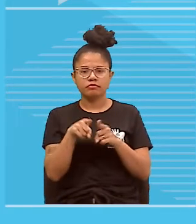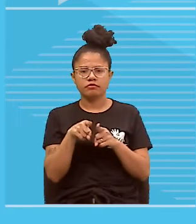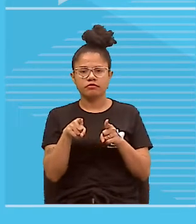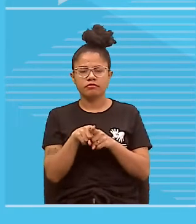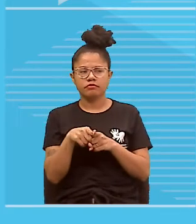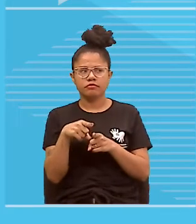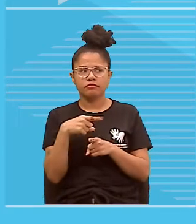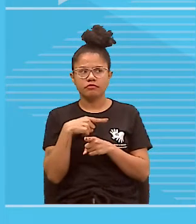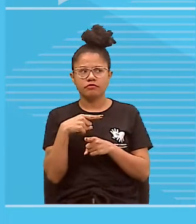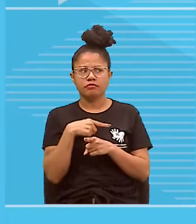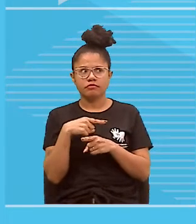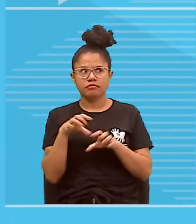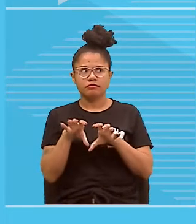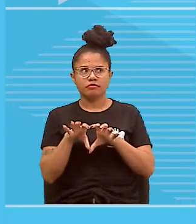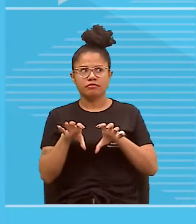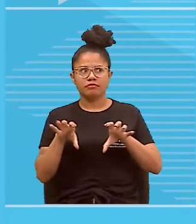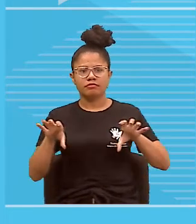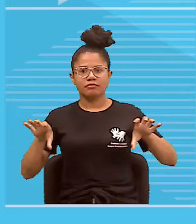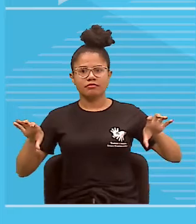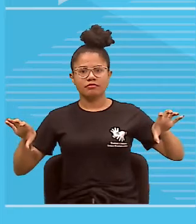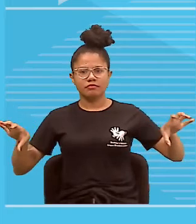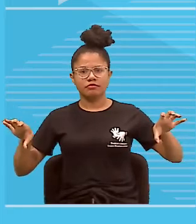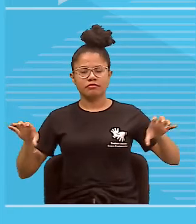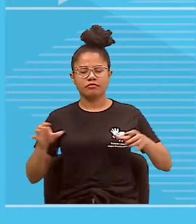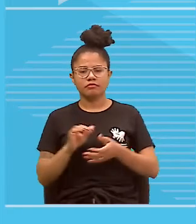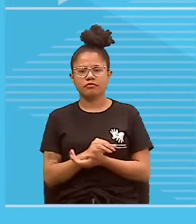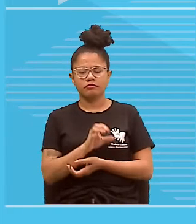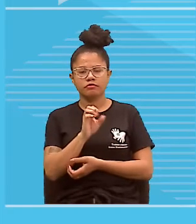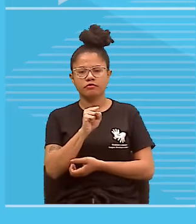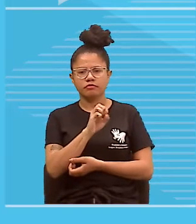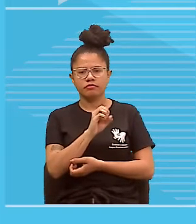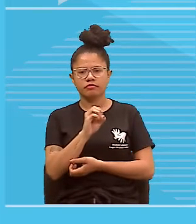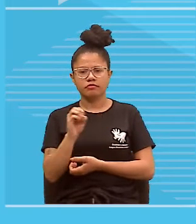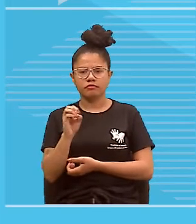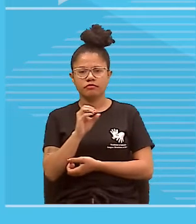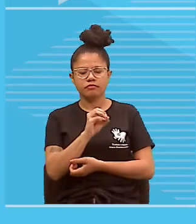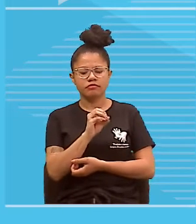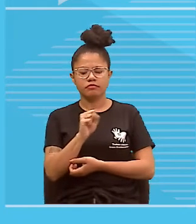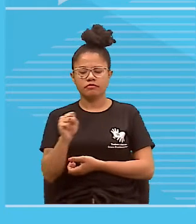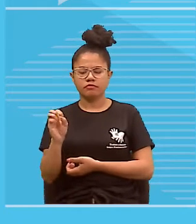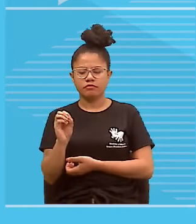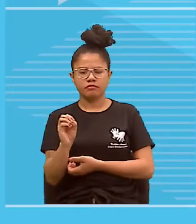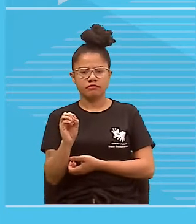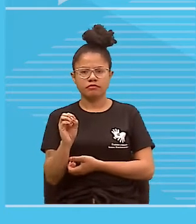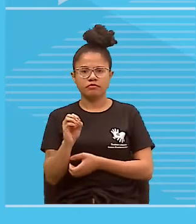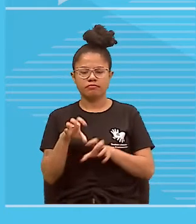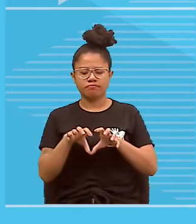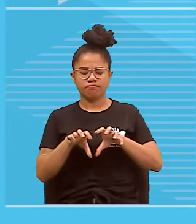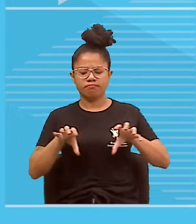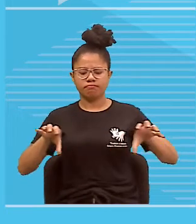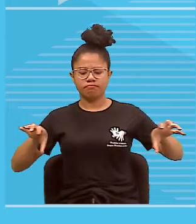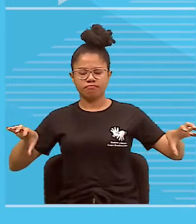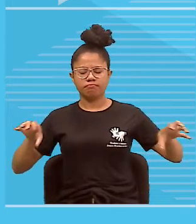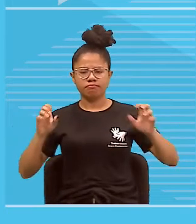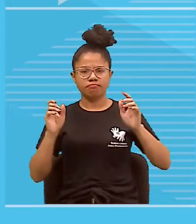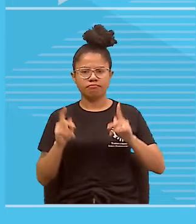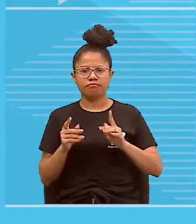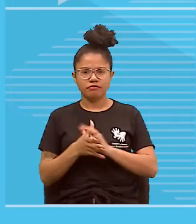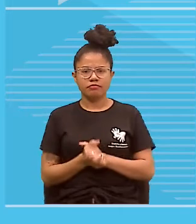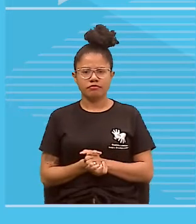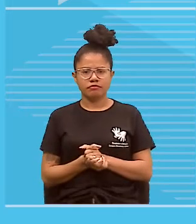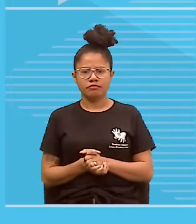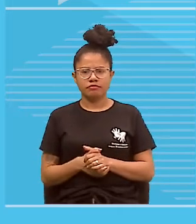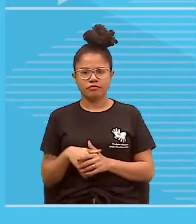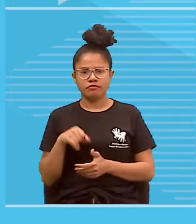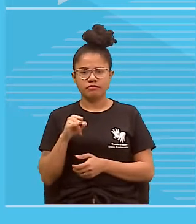minha gente tem osso da bacia de um bicho lá que tem quase sim um metro e meio de tamanho é gigantesco mesmo então quando a gente fala